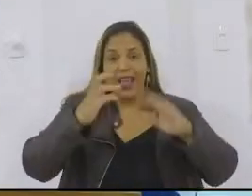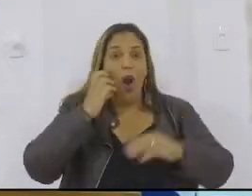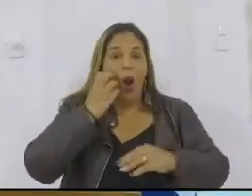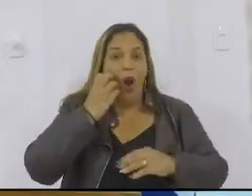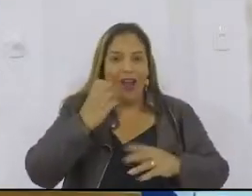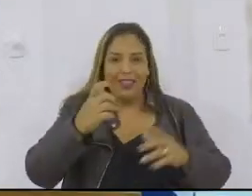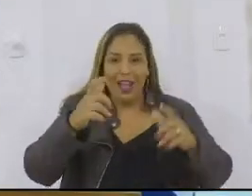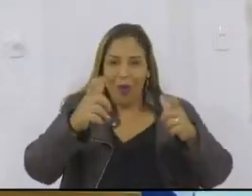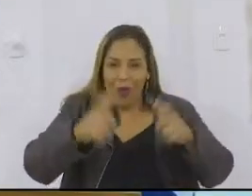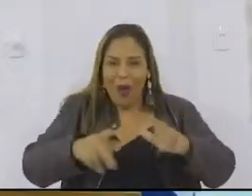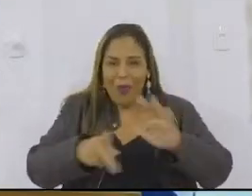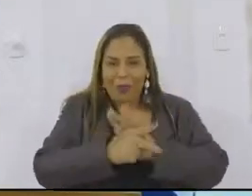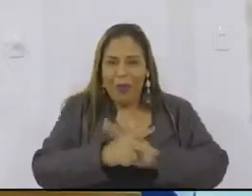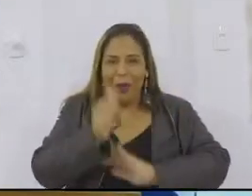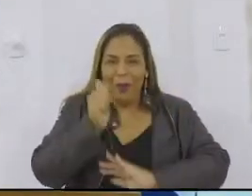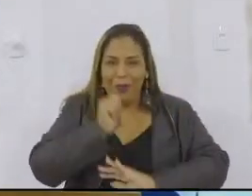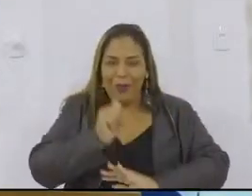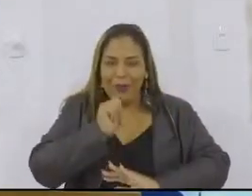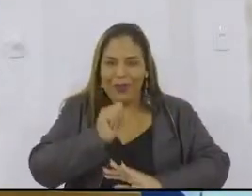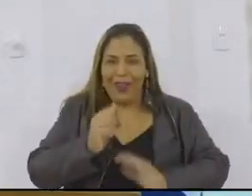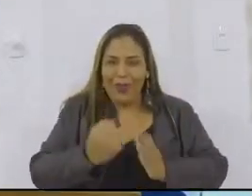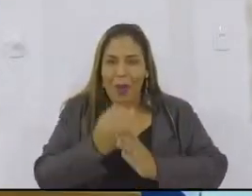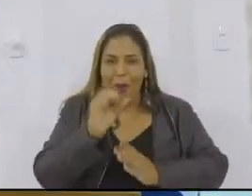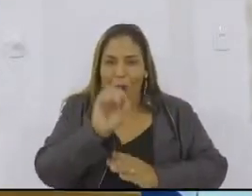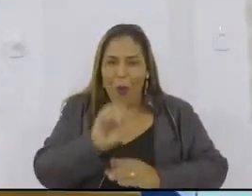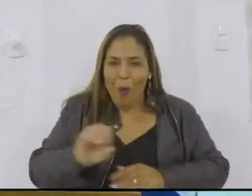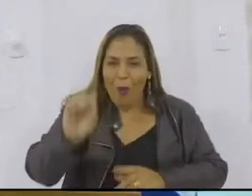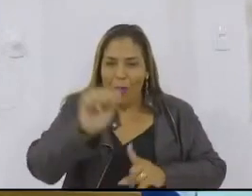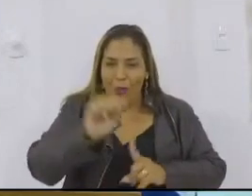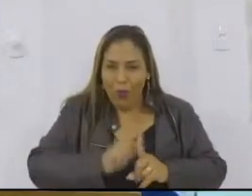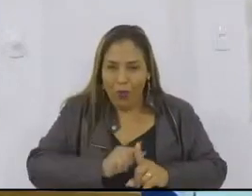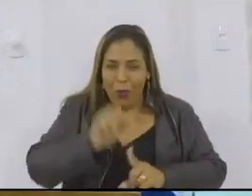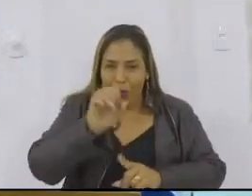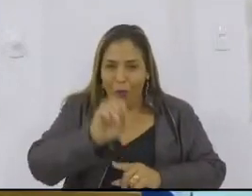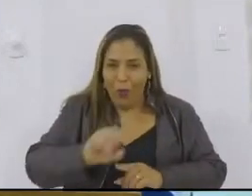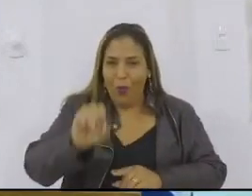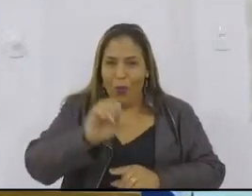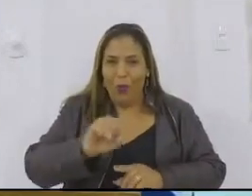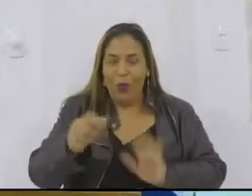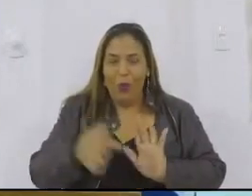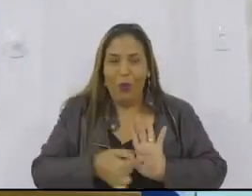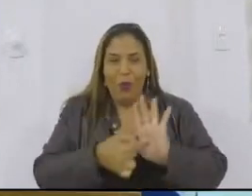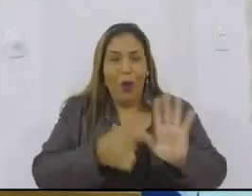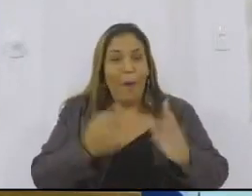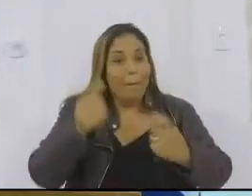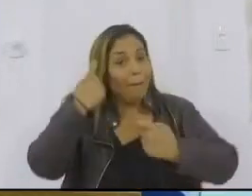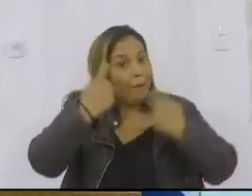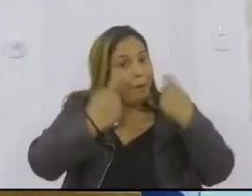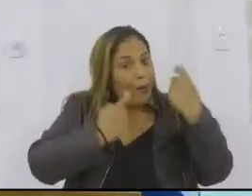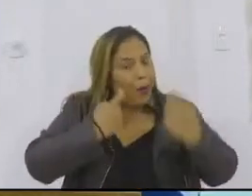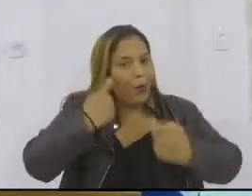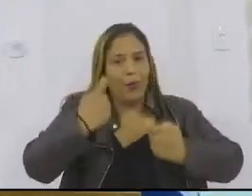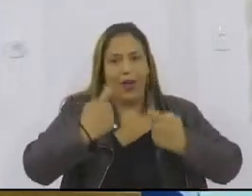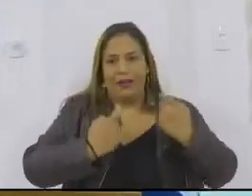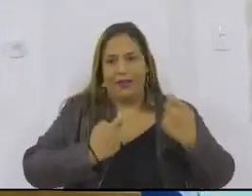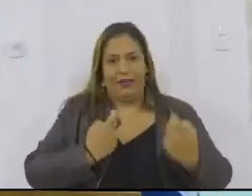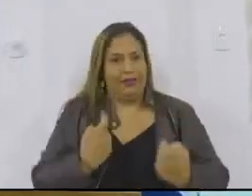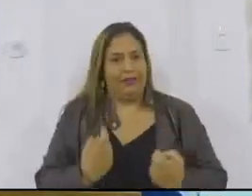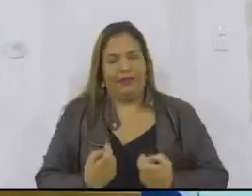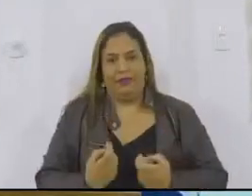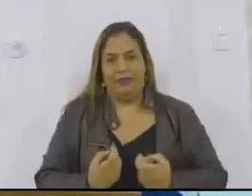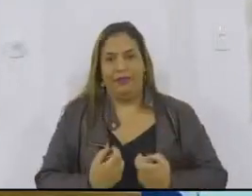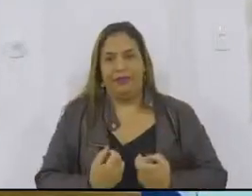vai estar sendo inaugurada, se Deus quiser, até outubro. E isso mostra a preocupação não só do secretário de saúde, como do prefeito também, de poder